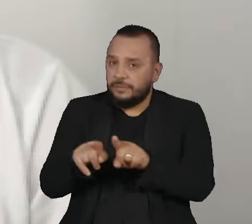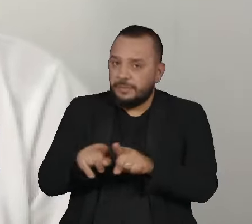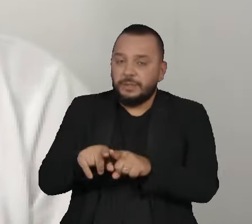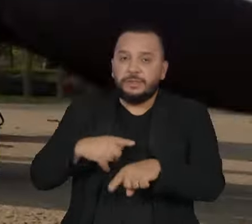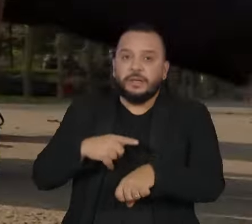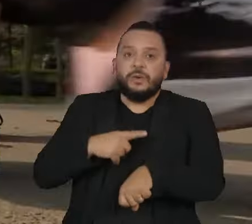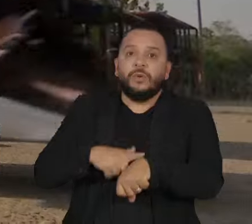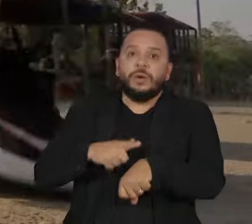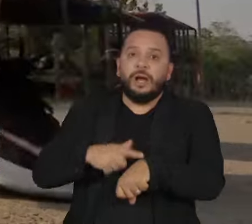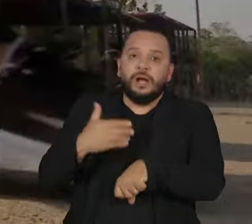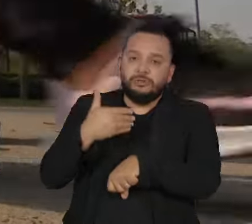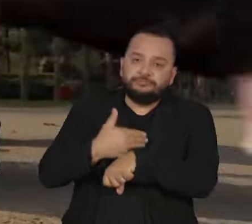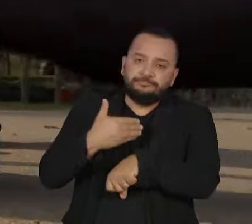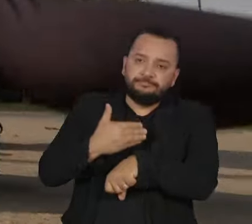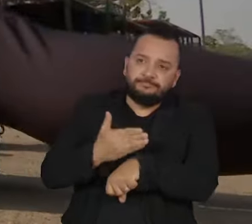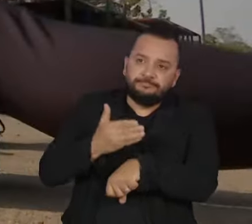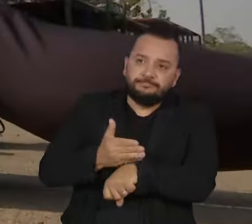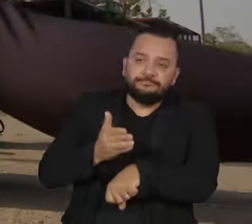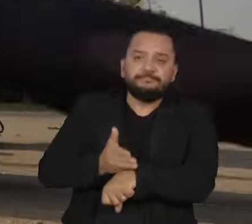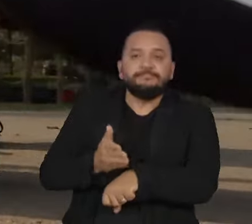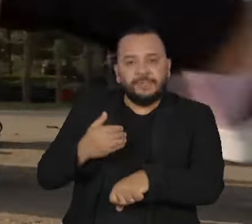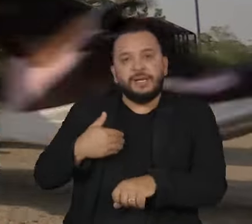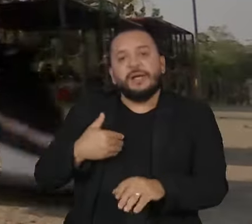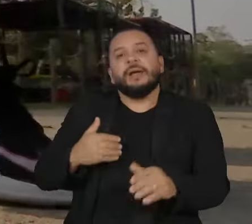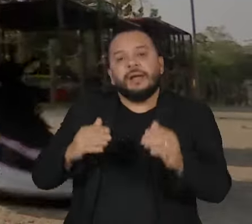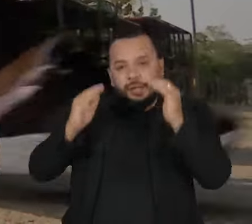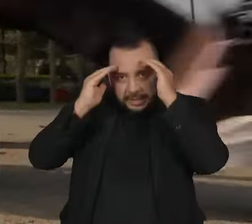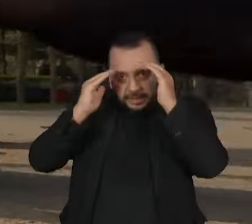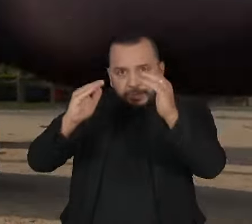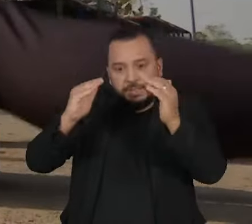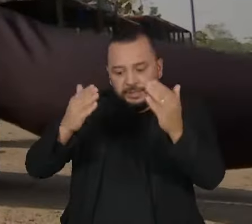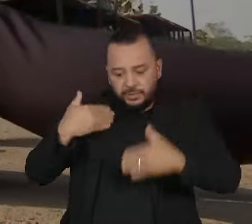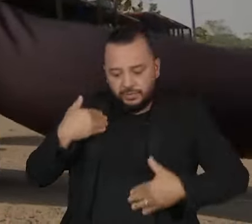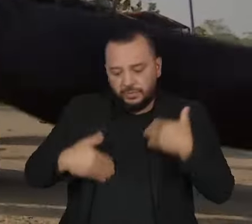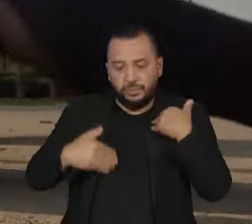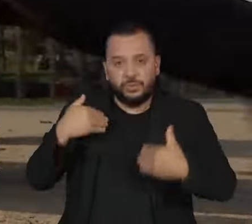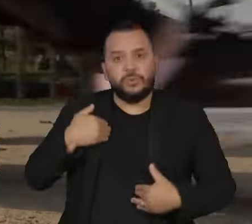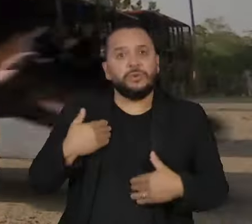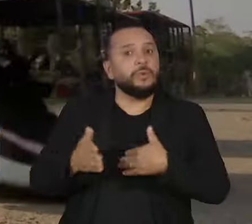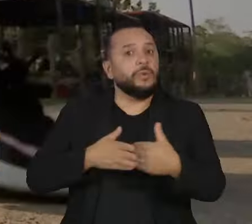a essas limitações, né? Isso acontece em qualquer esporte.